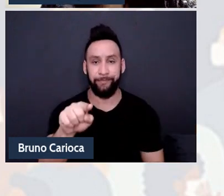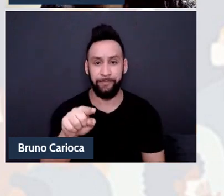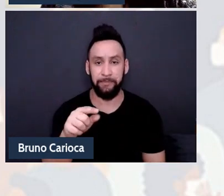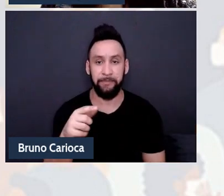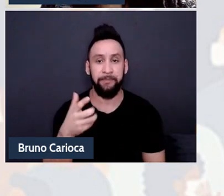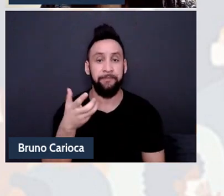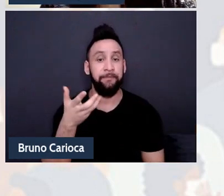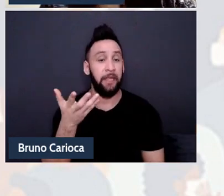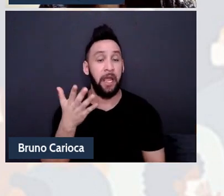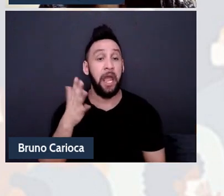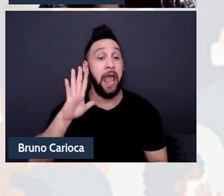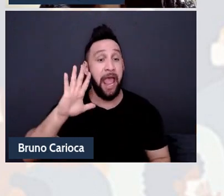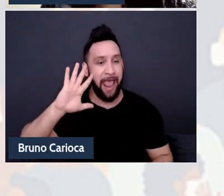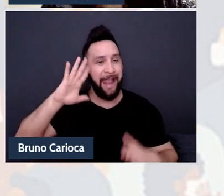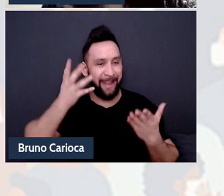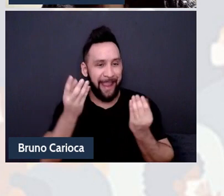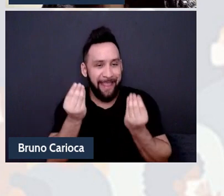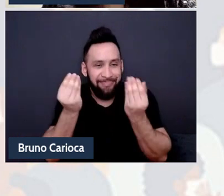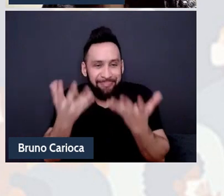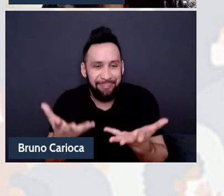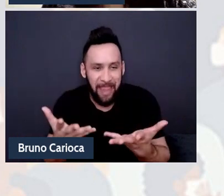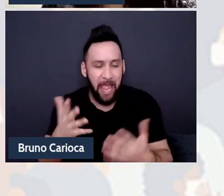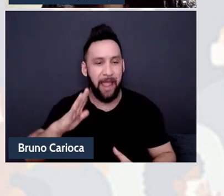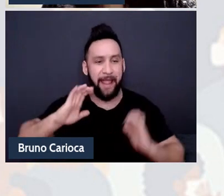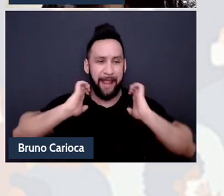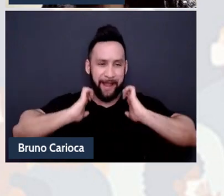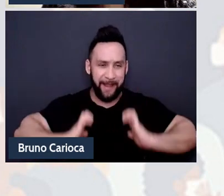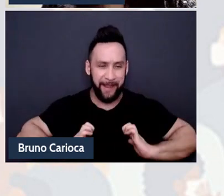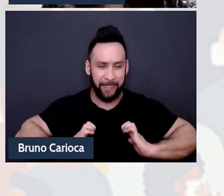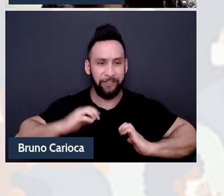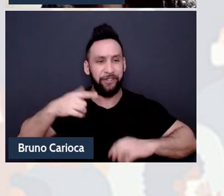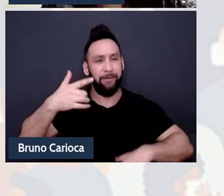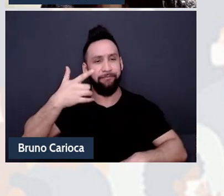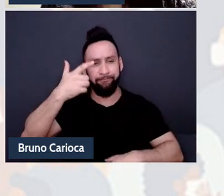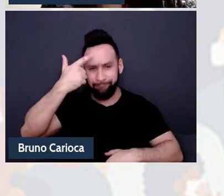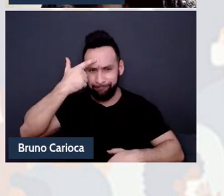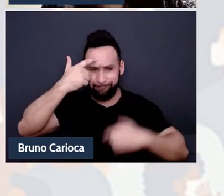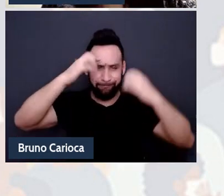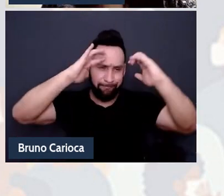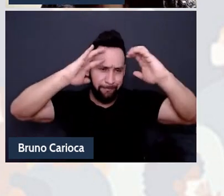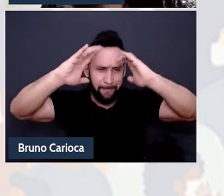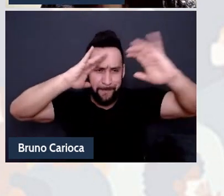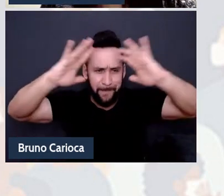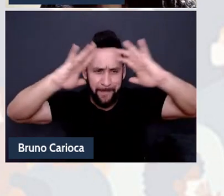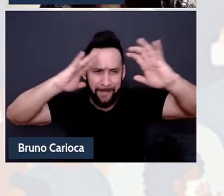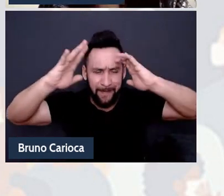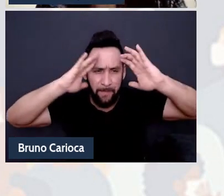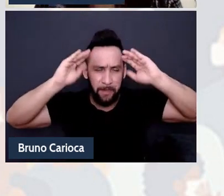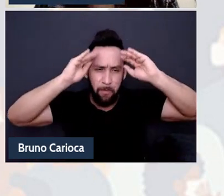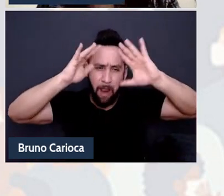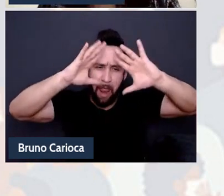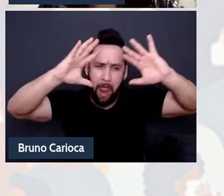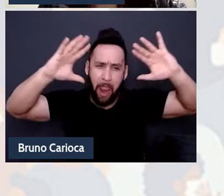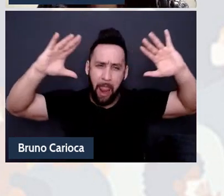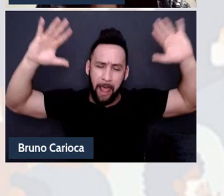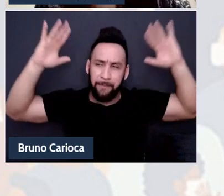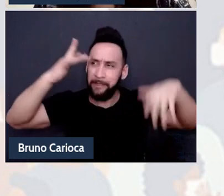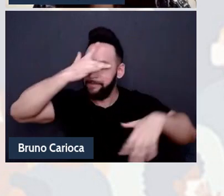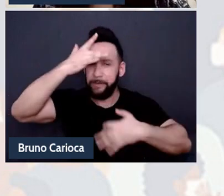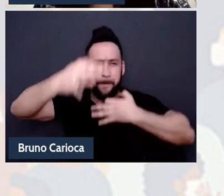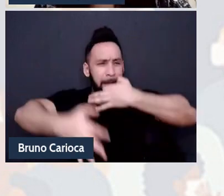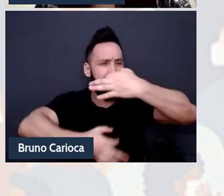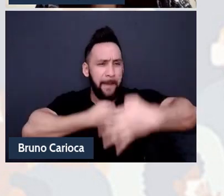da consciência crítica, princípios éticos democráticos, inclusivos, sustentáveis e solidários. Então, a gente vê